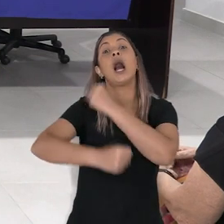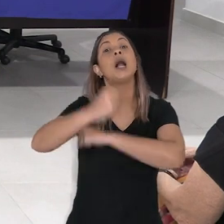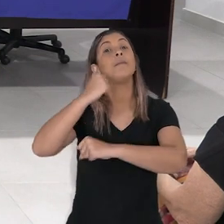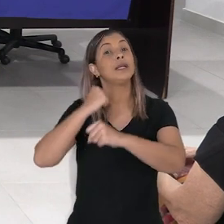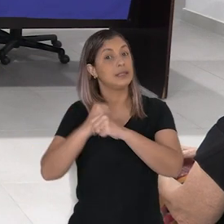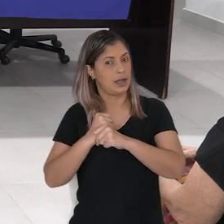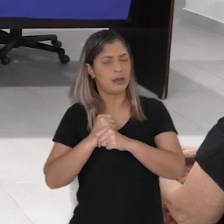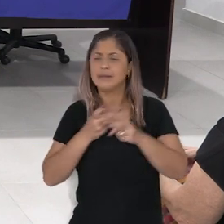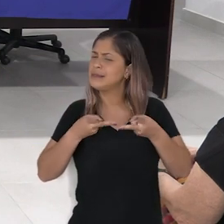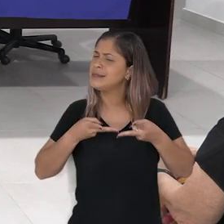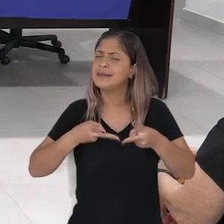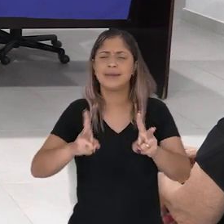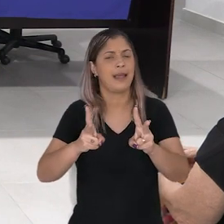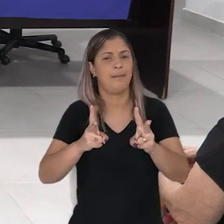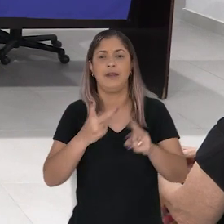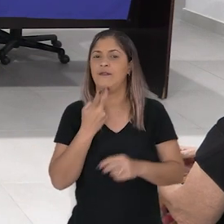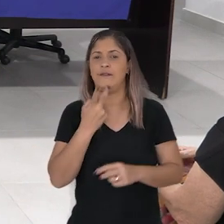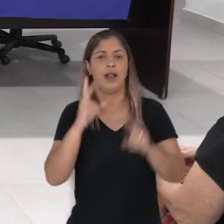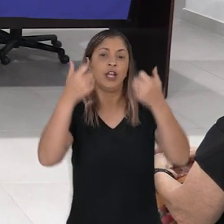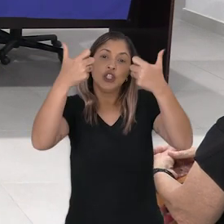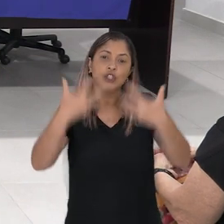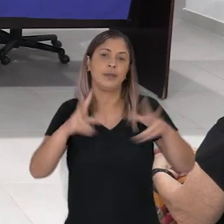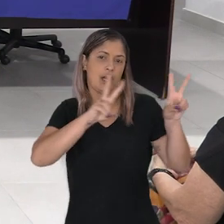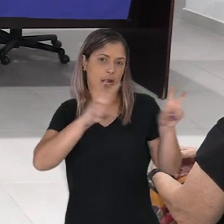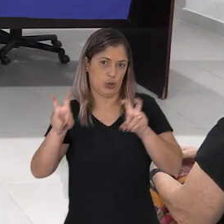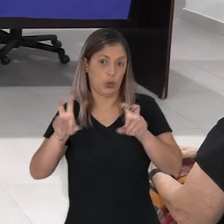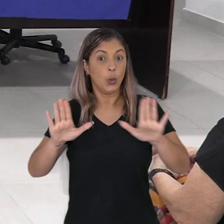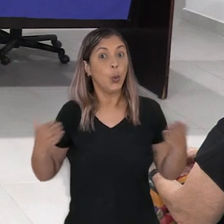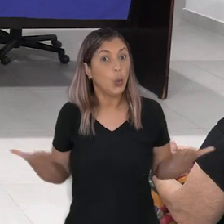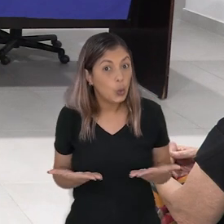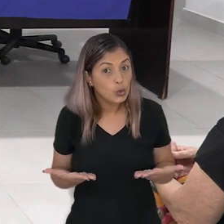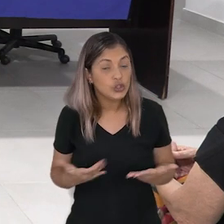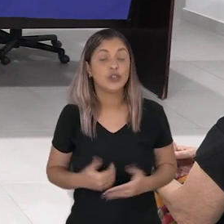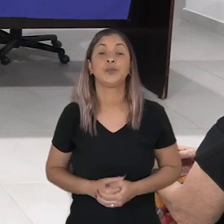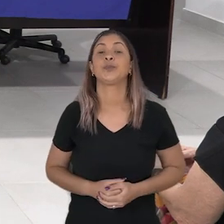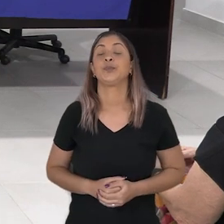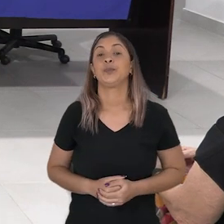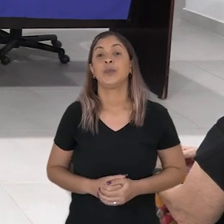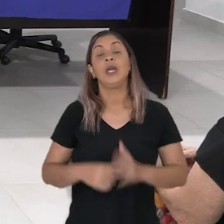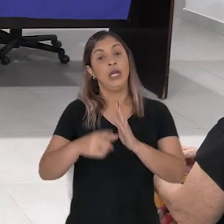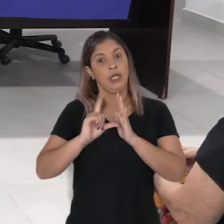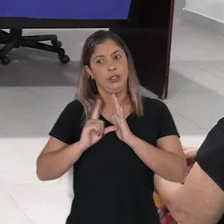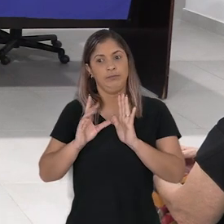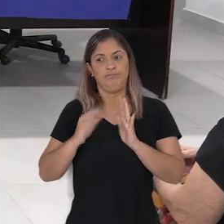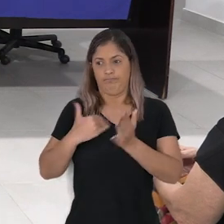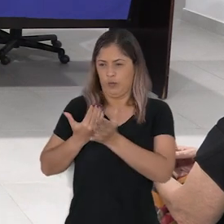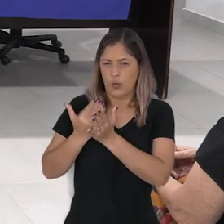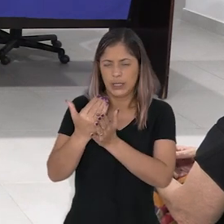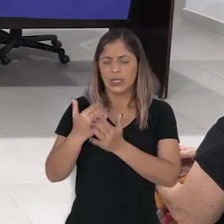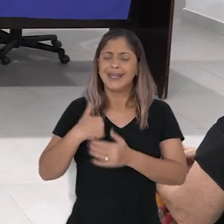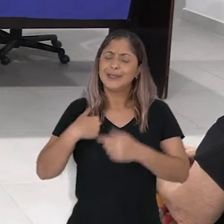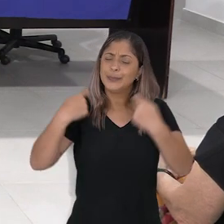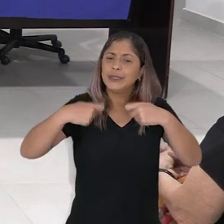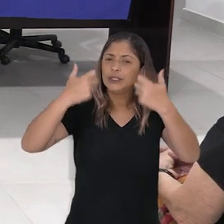sempre, sempre tocou nesse assunto. Então, hoje, antes de dar início, deixa eu